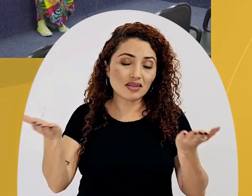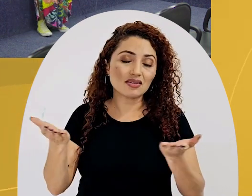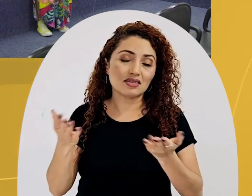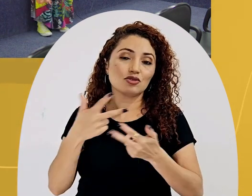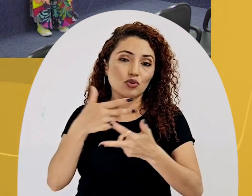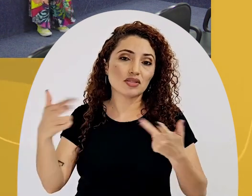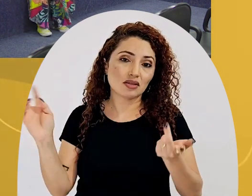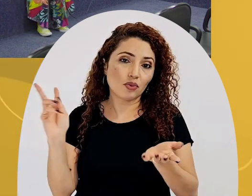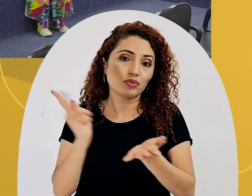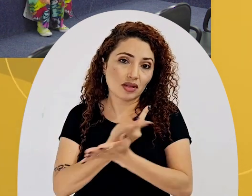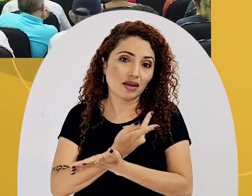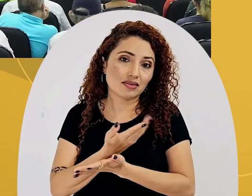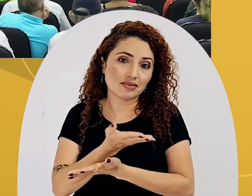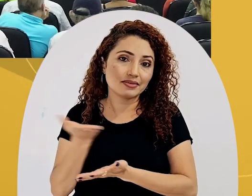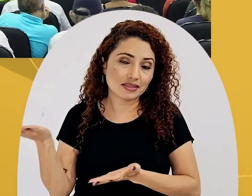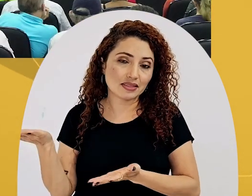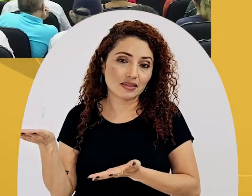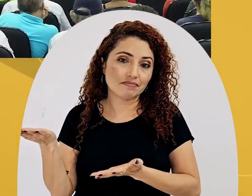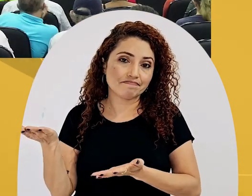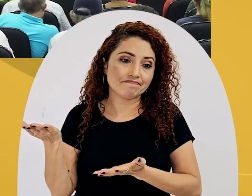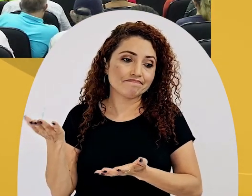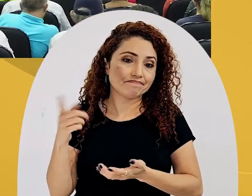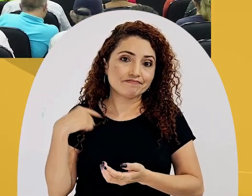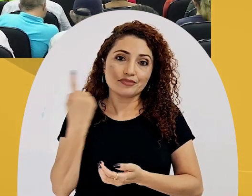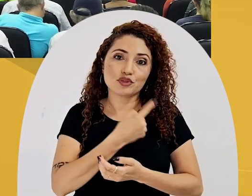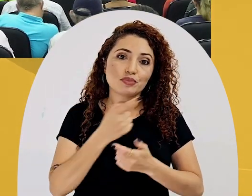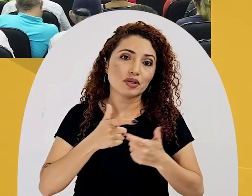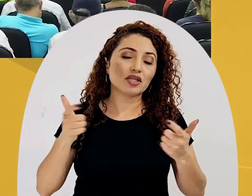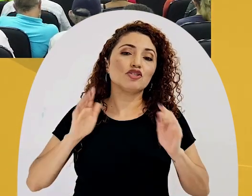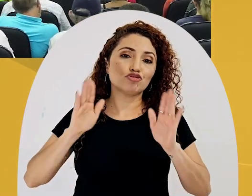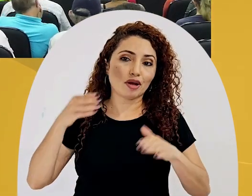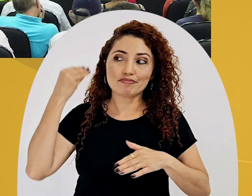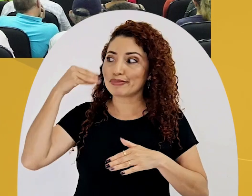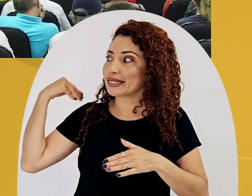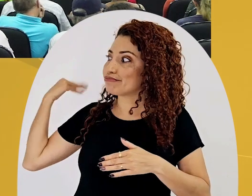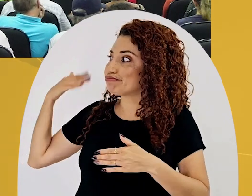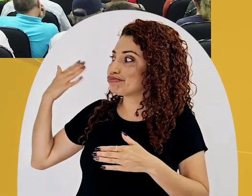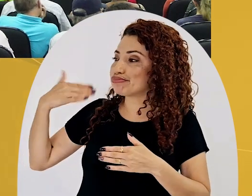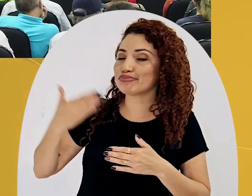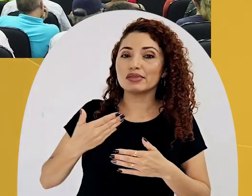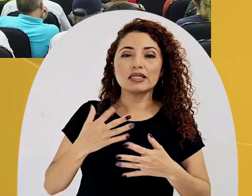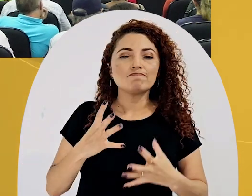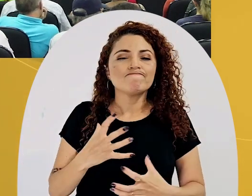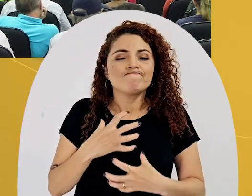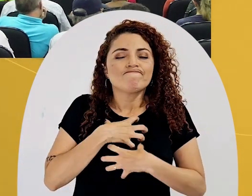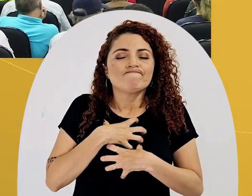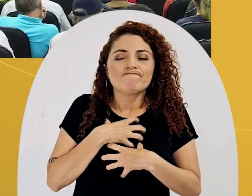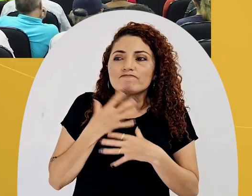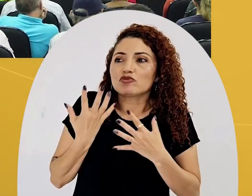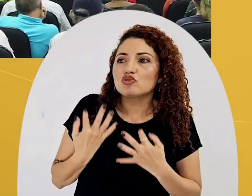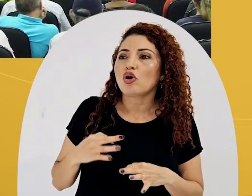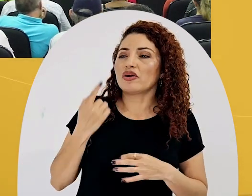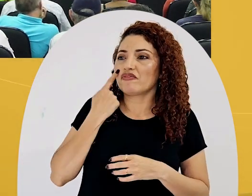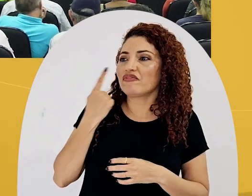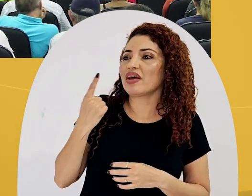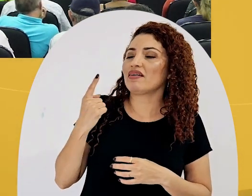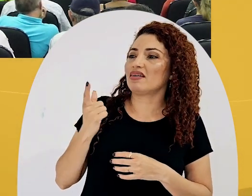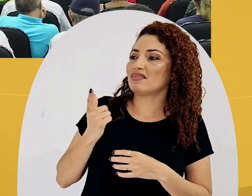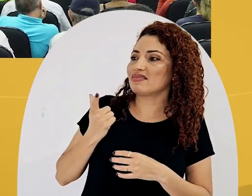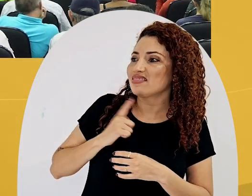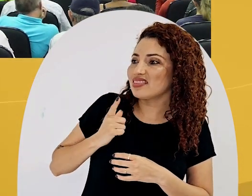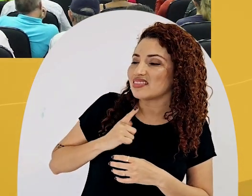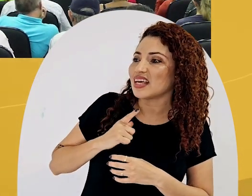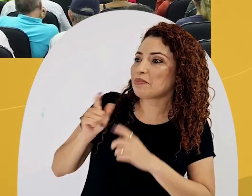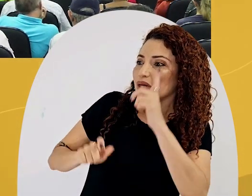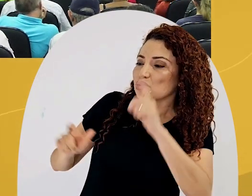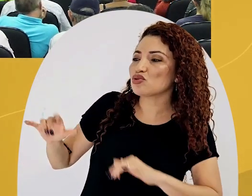porque em algum momento nós já passamos por isso. E dói em nós ver que ainda existem tantos desses